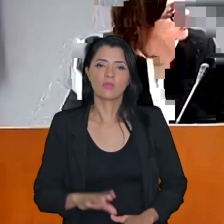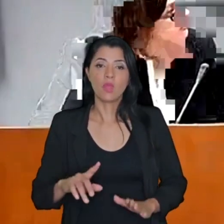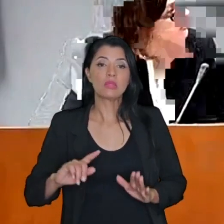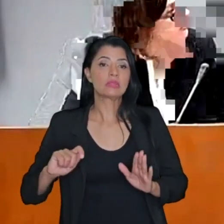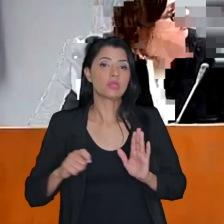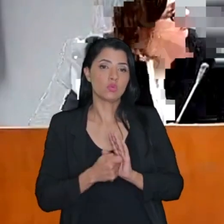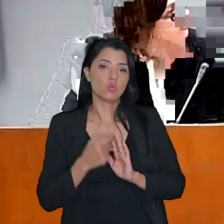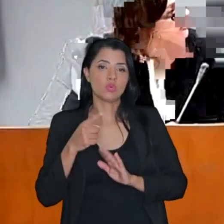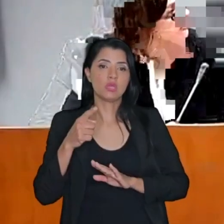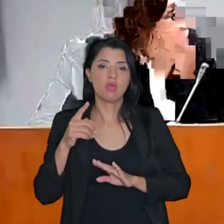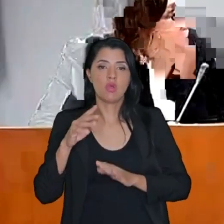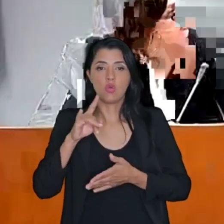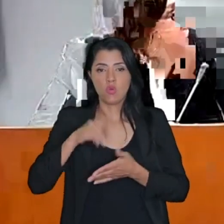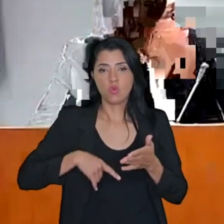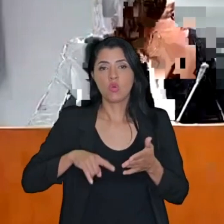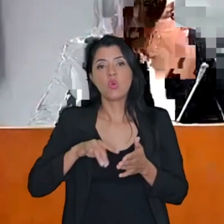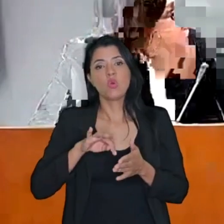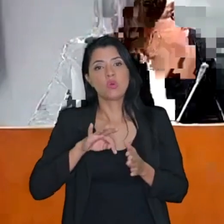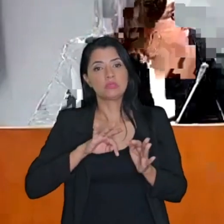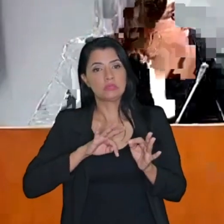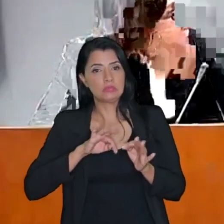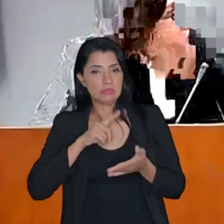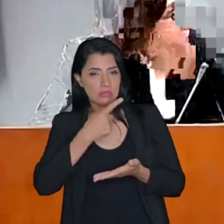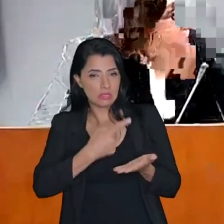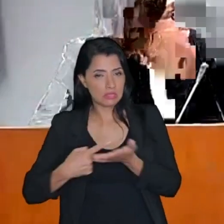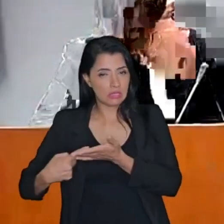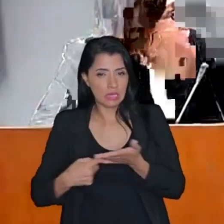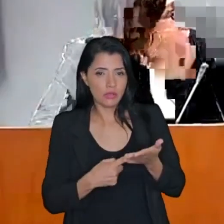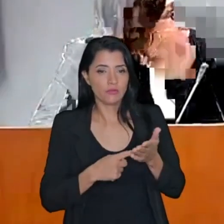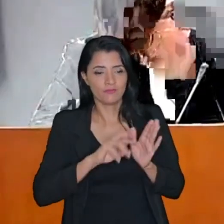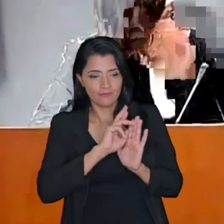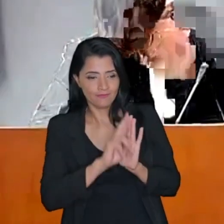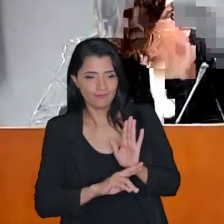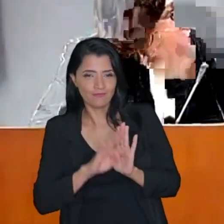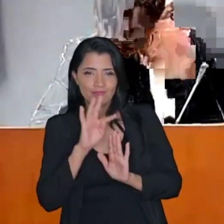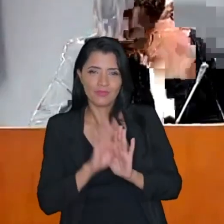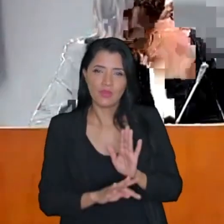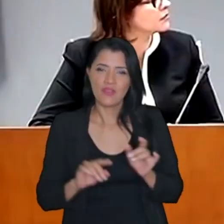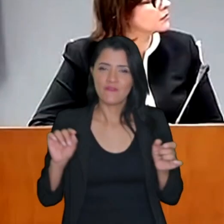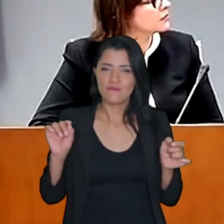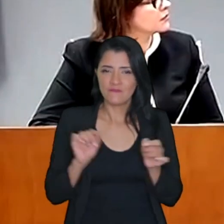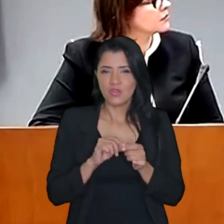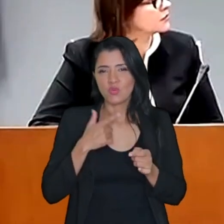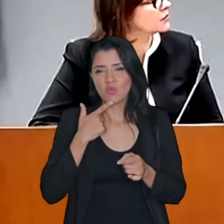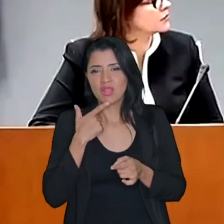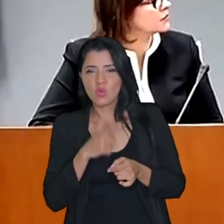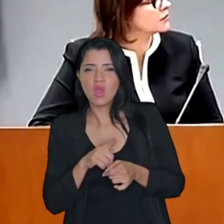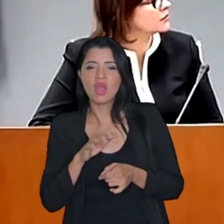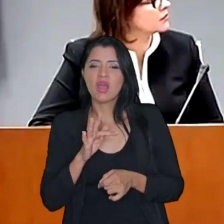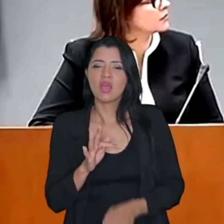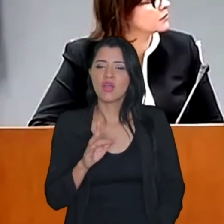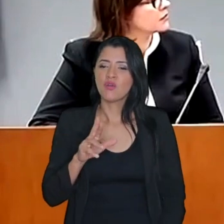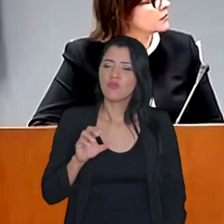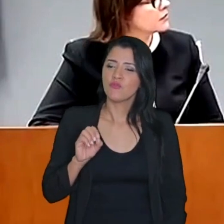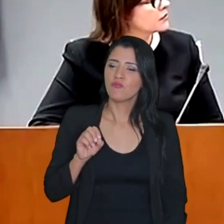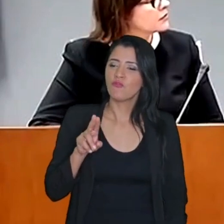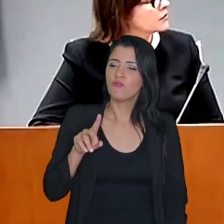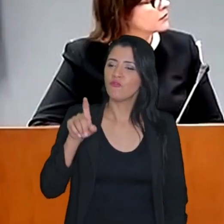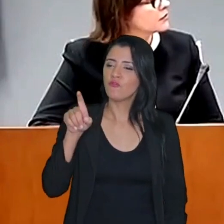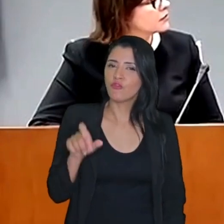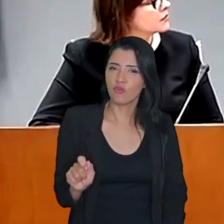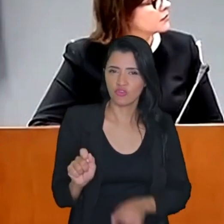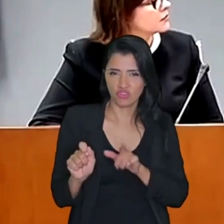denúncia ao tratado. Então, aquela redação, ela é feita com a linguagem mais frouxa possível, no bom sentido dessa